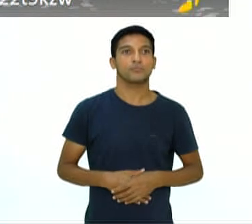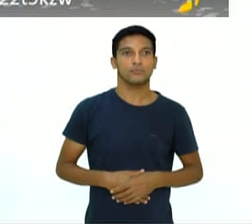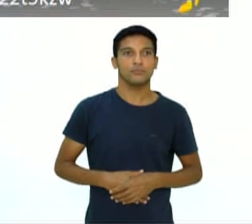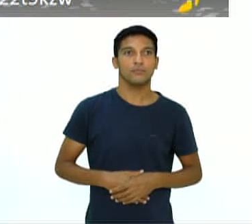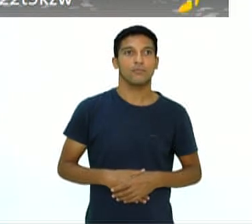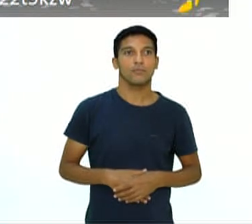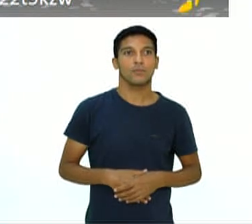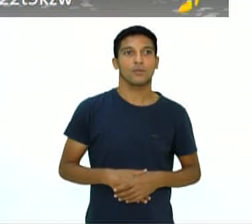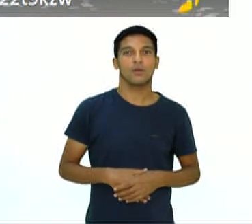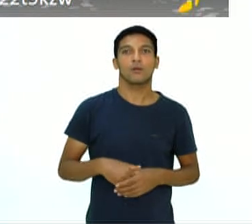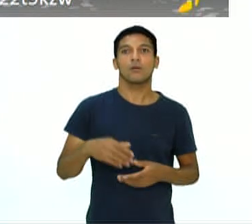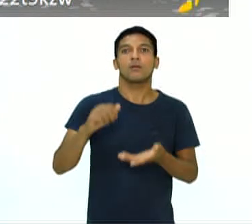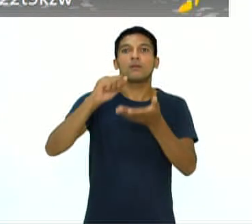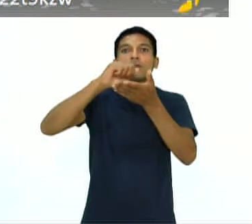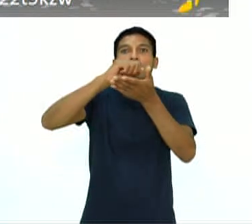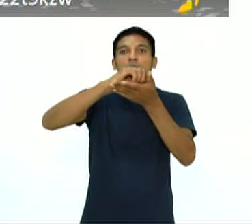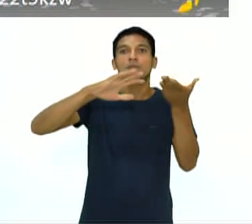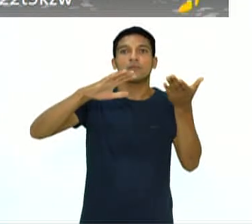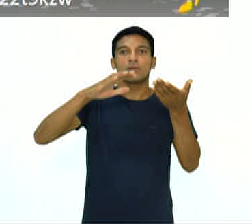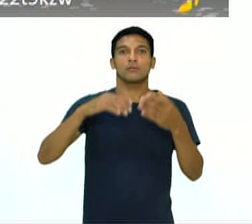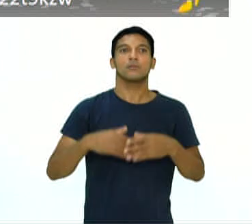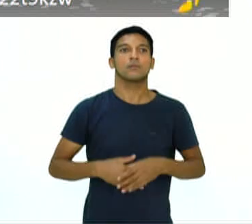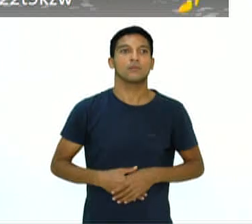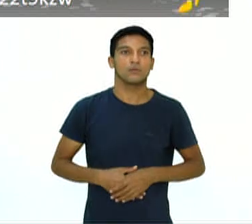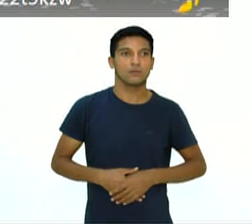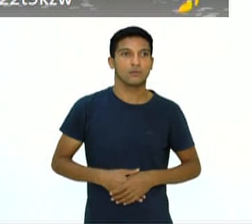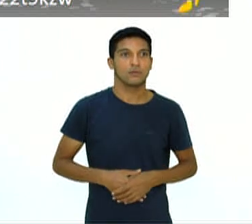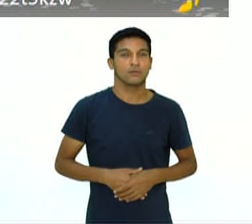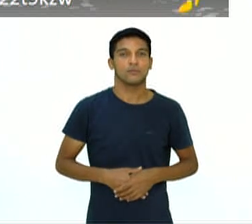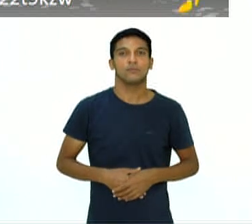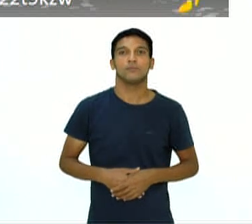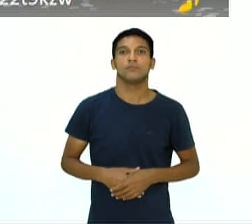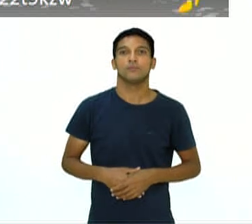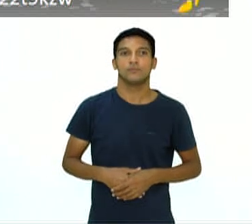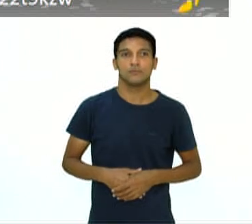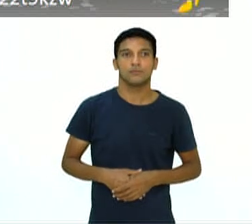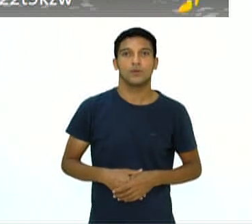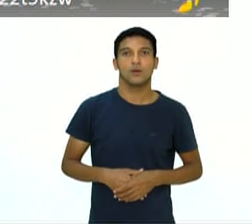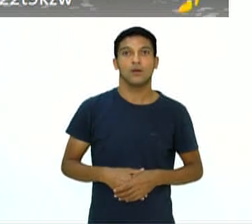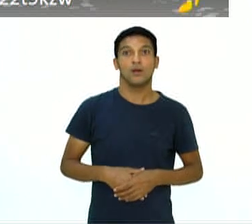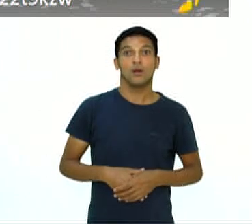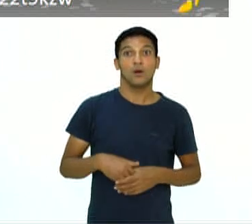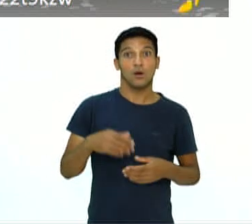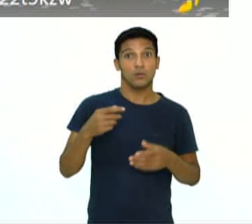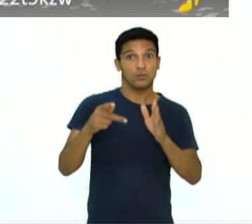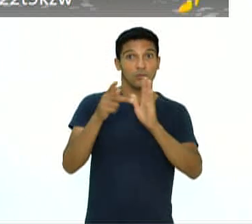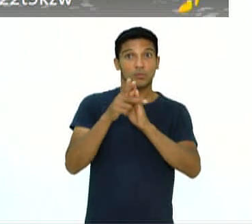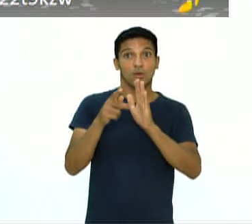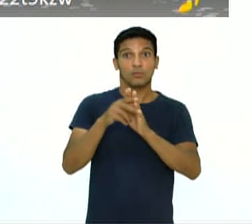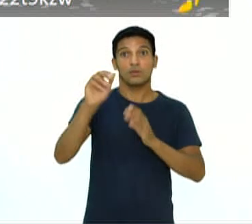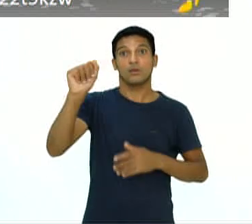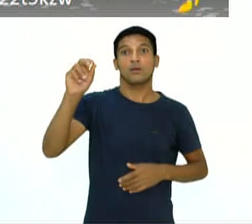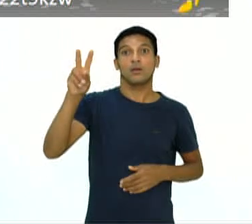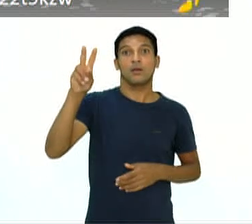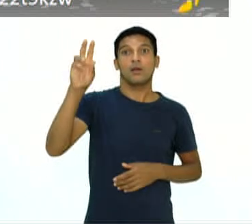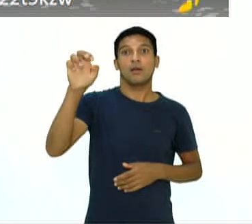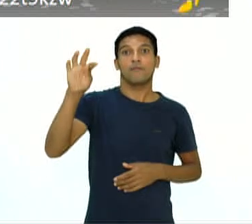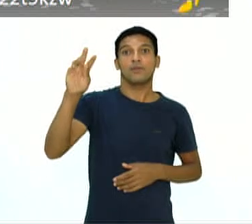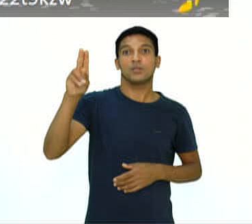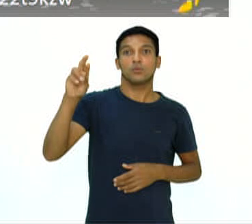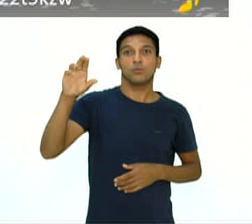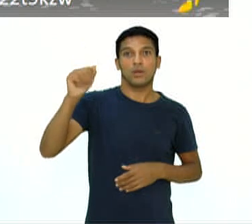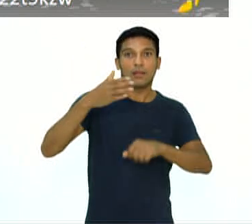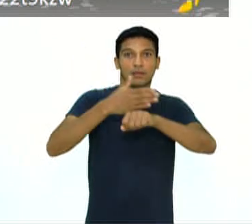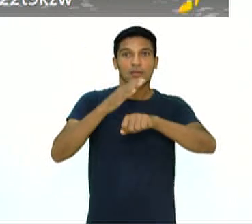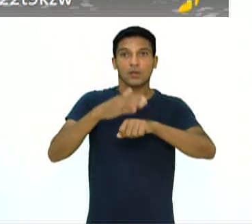Segundo exercício nosso, então. Entre as atividades de aventura, qual delas utiliza os elementos